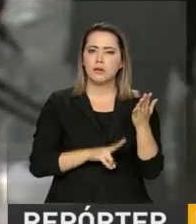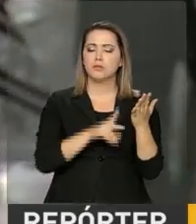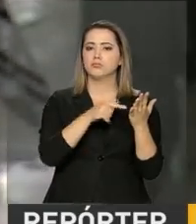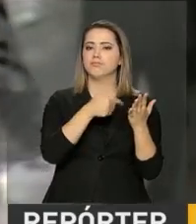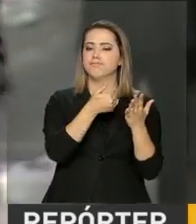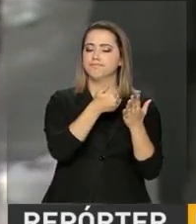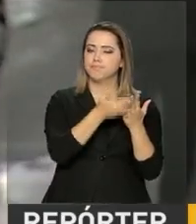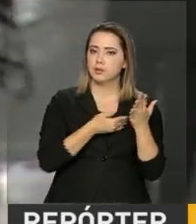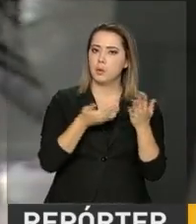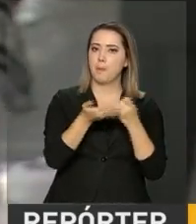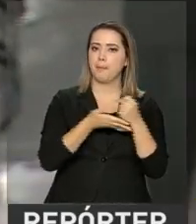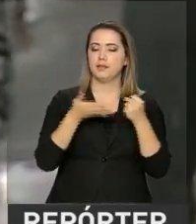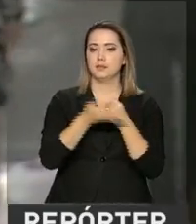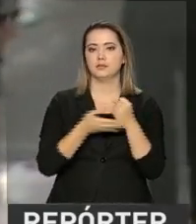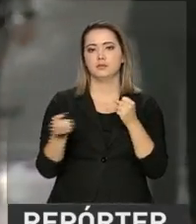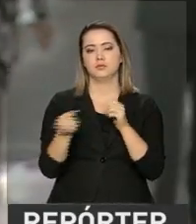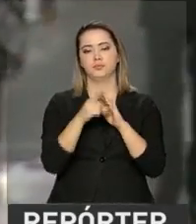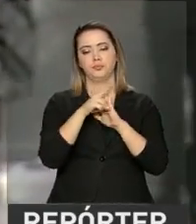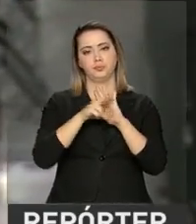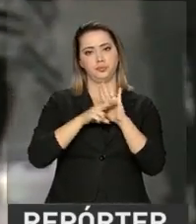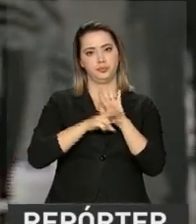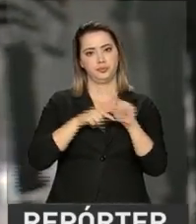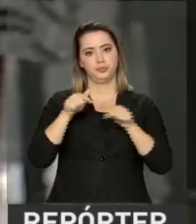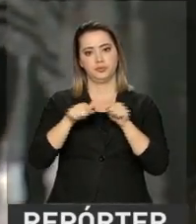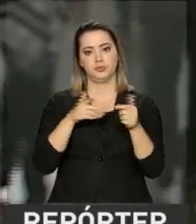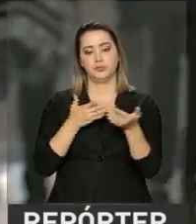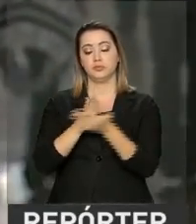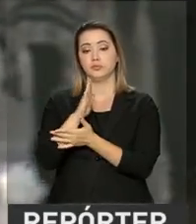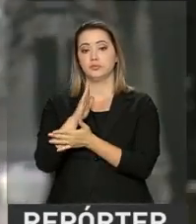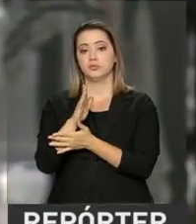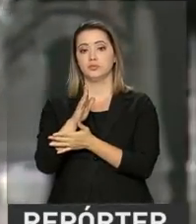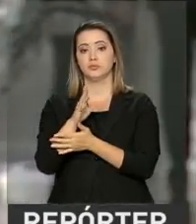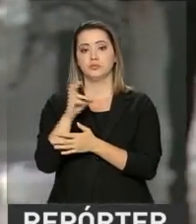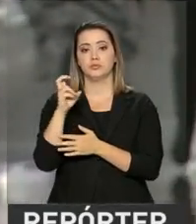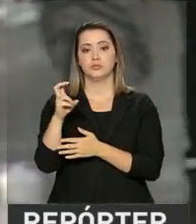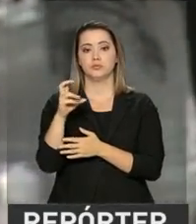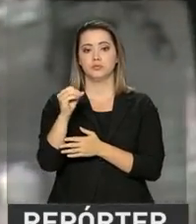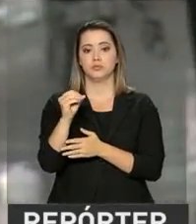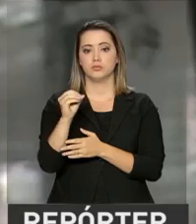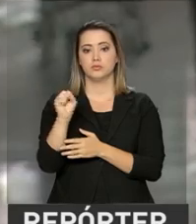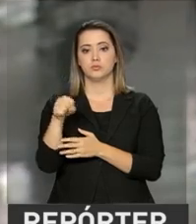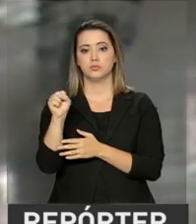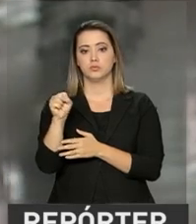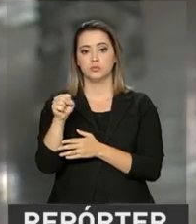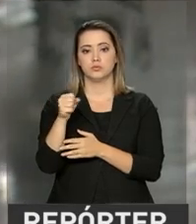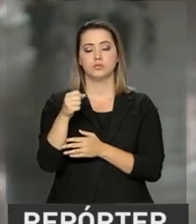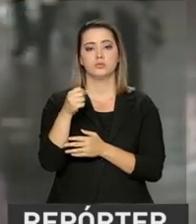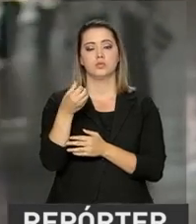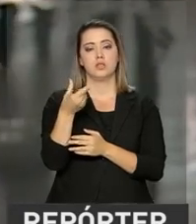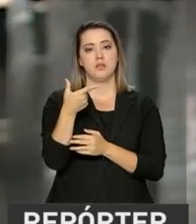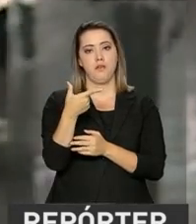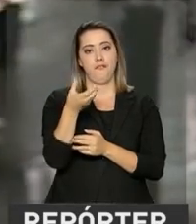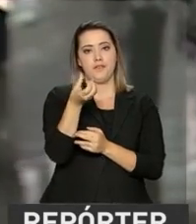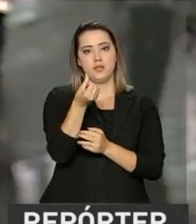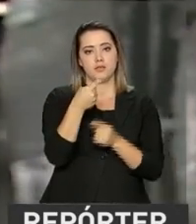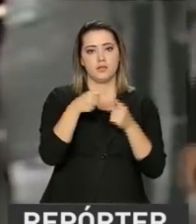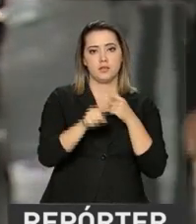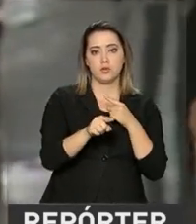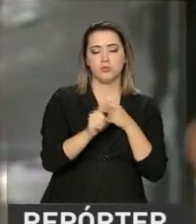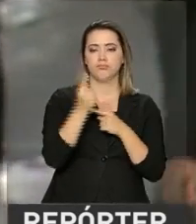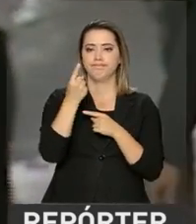projeto que moderniza a legislação trabalhista foi aprovado por 50 votos favoráveis, 26 contrários e